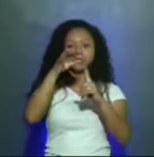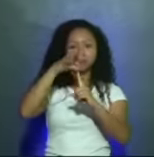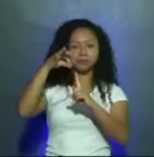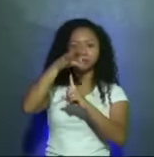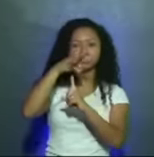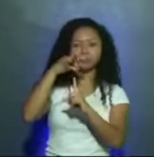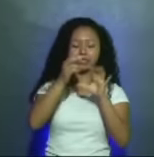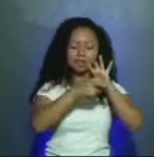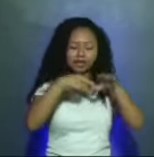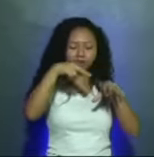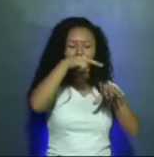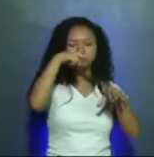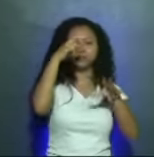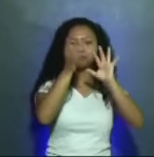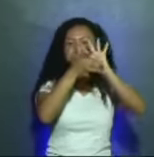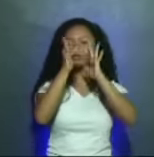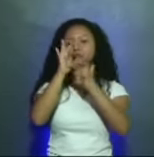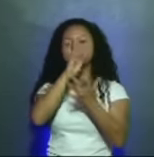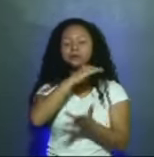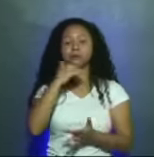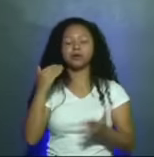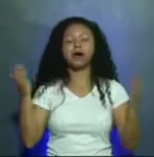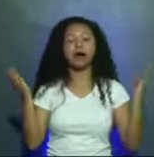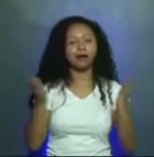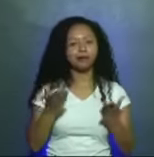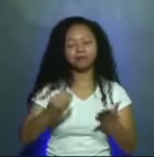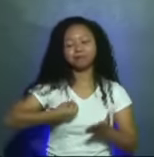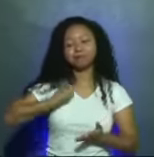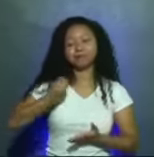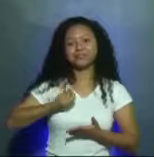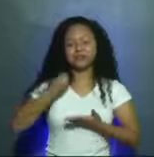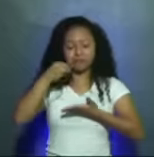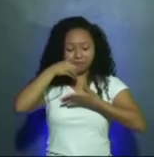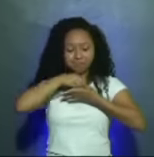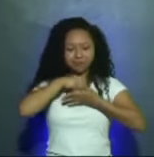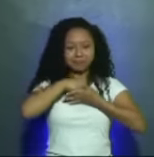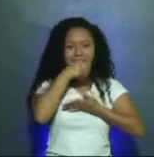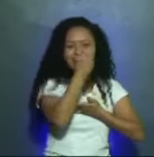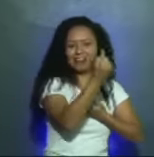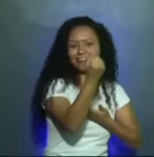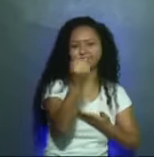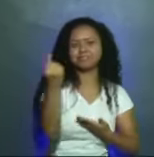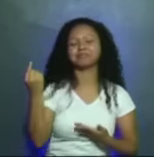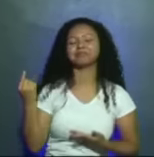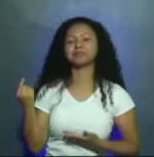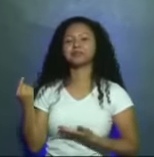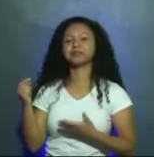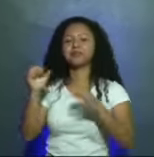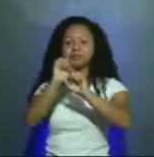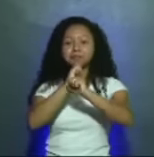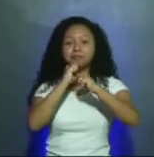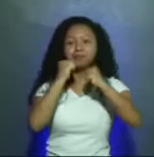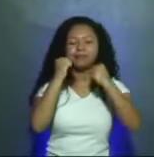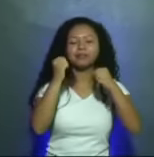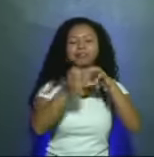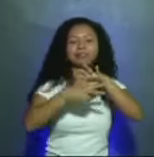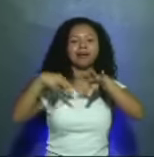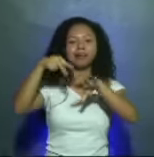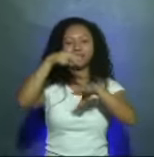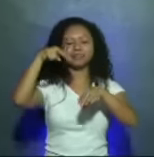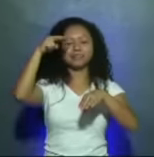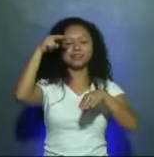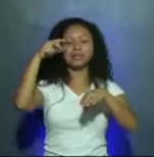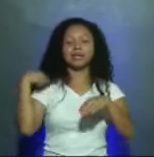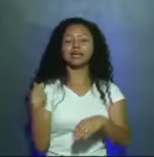mortos, agora vive em nós, vive em nós. É com esse poder da ressurreição que